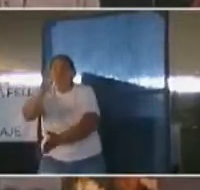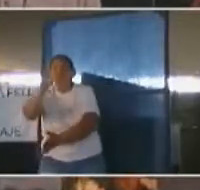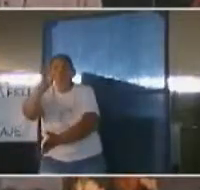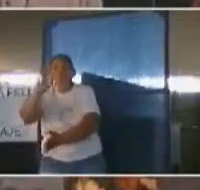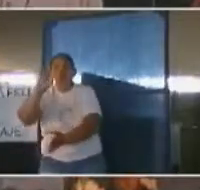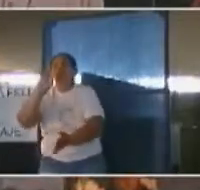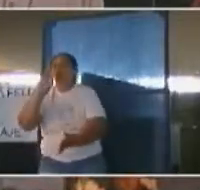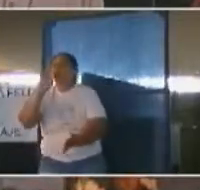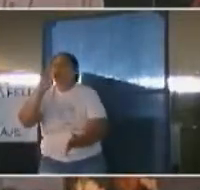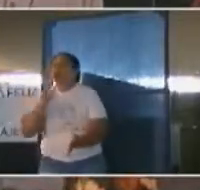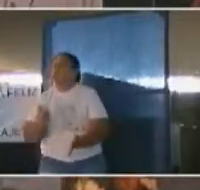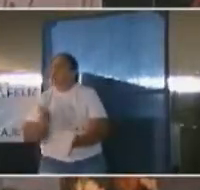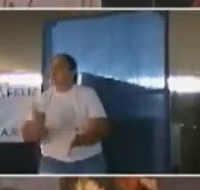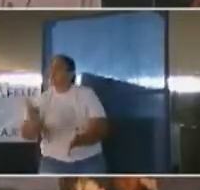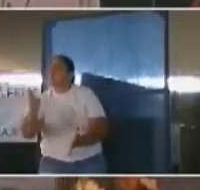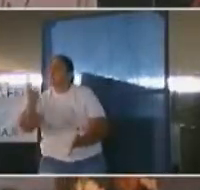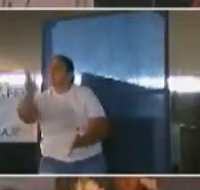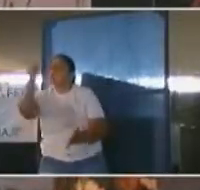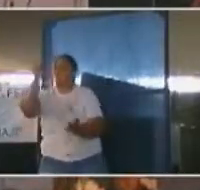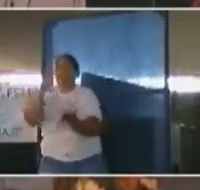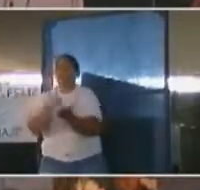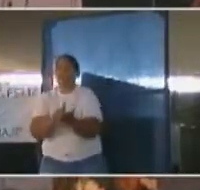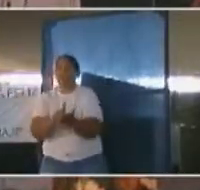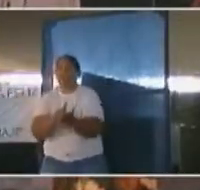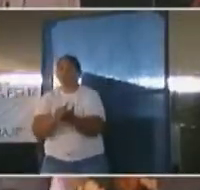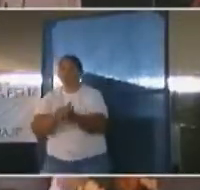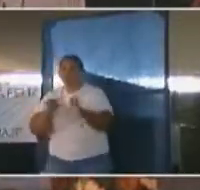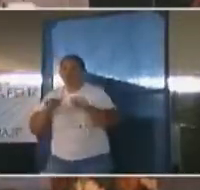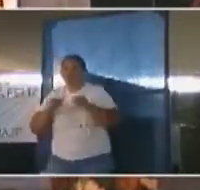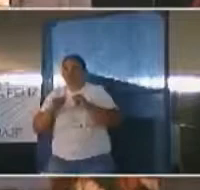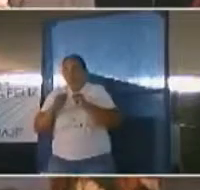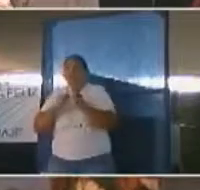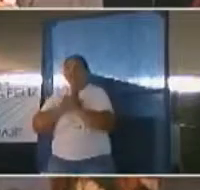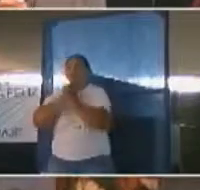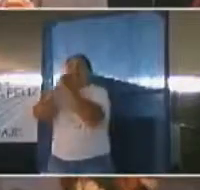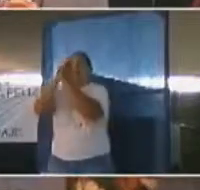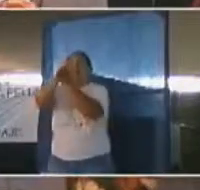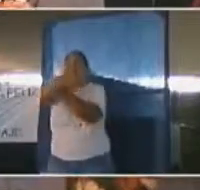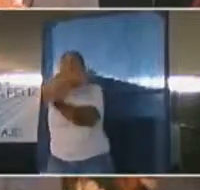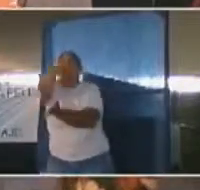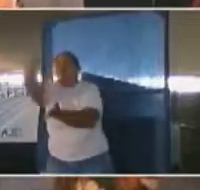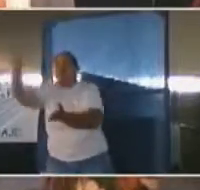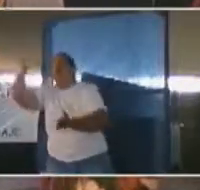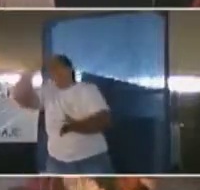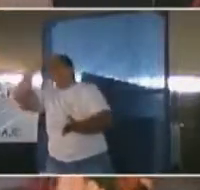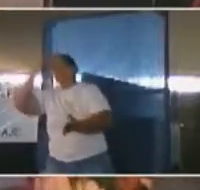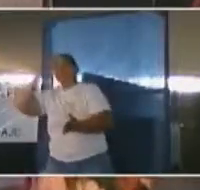ela é a palavra de Deus inspirada a homens para nos auxiliar. Ok, obrigado.